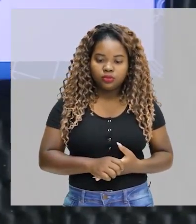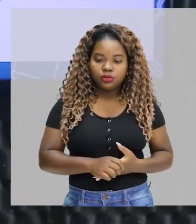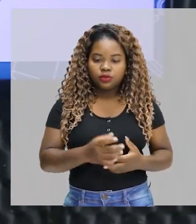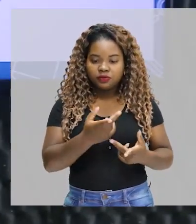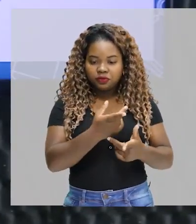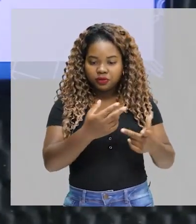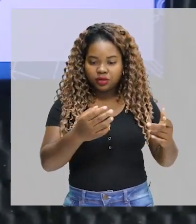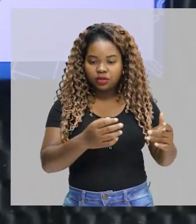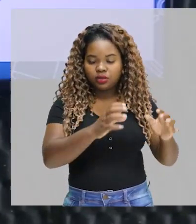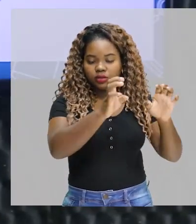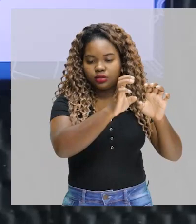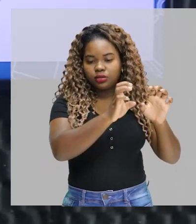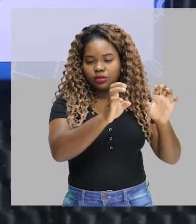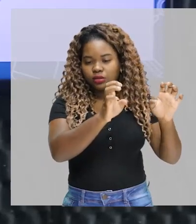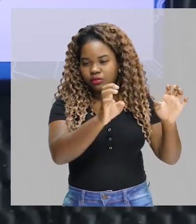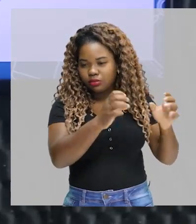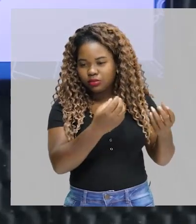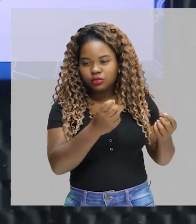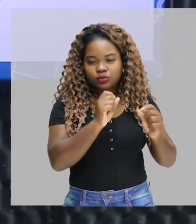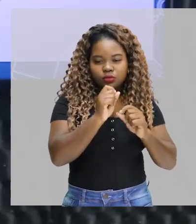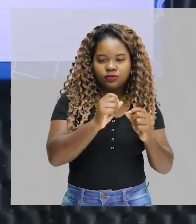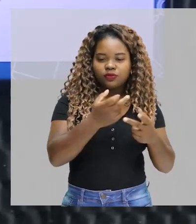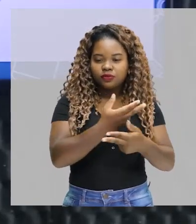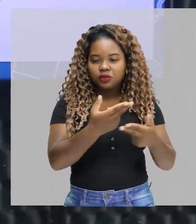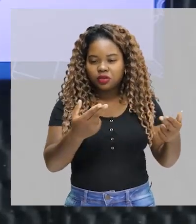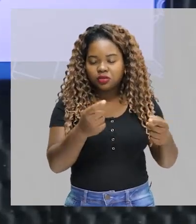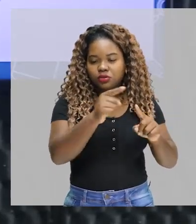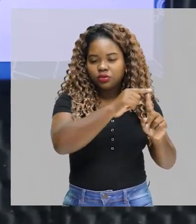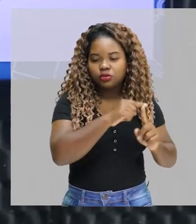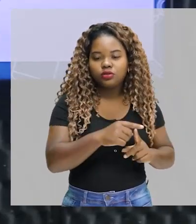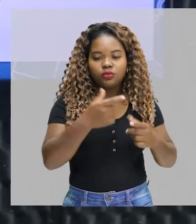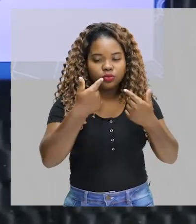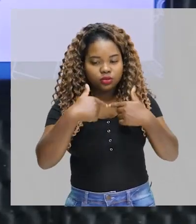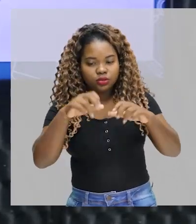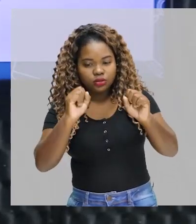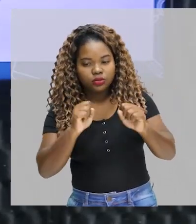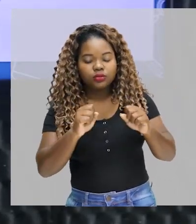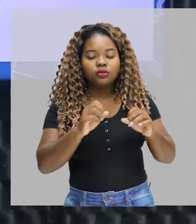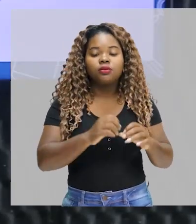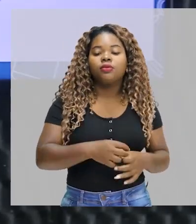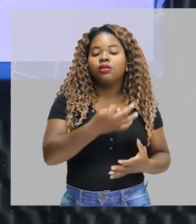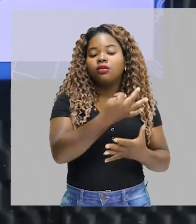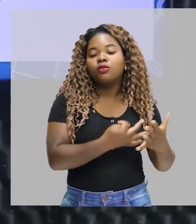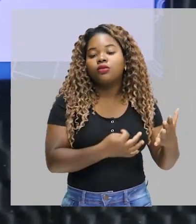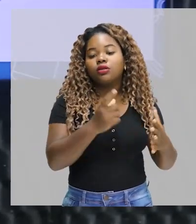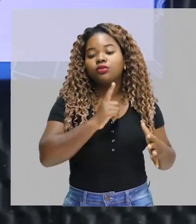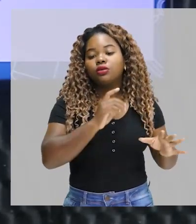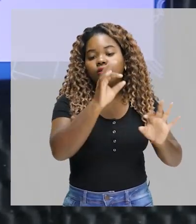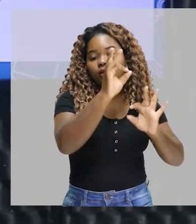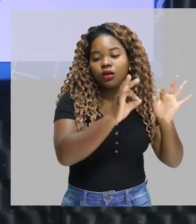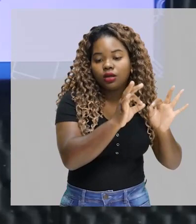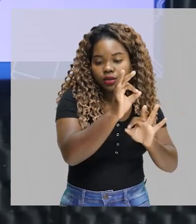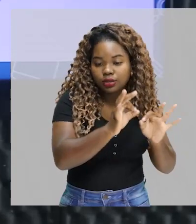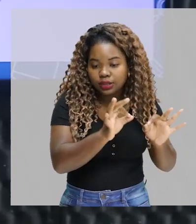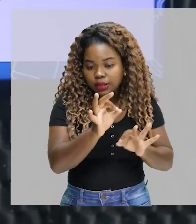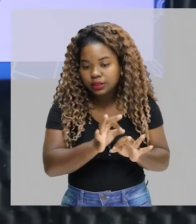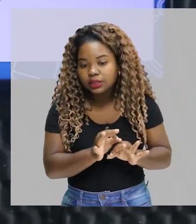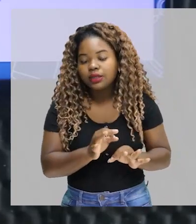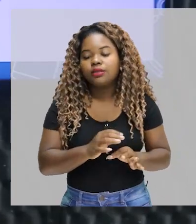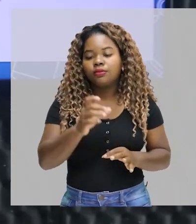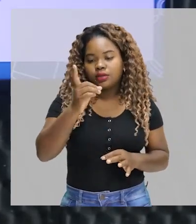que o texto fique estruturalmente organizado, para que ele faça sentido, para que as ideias